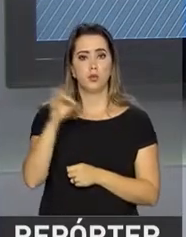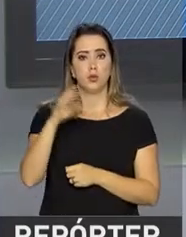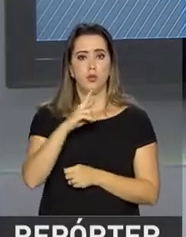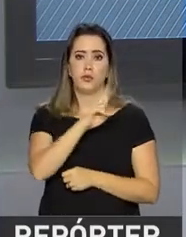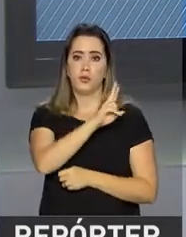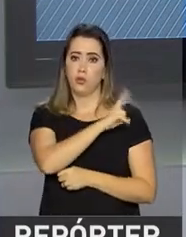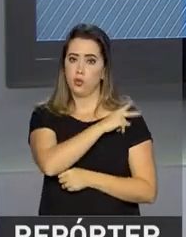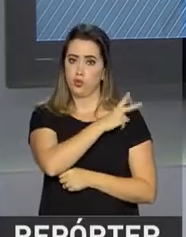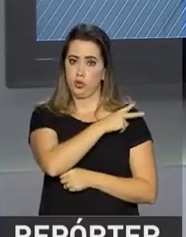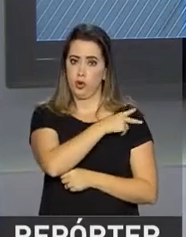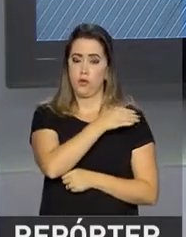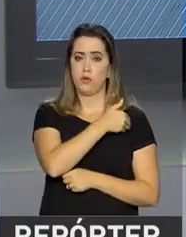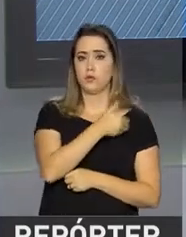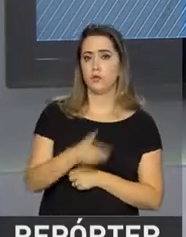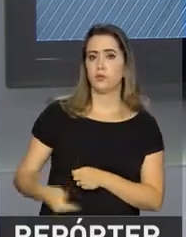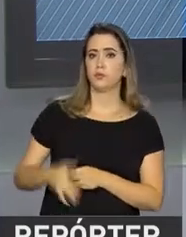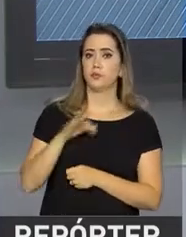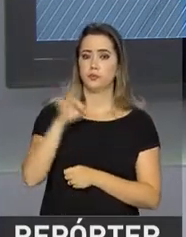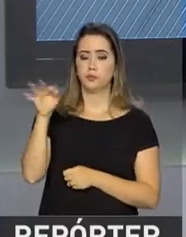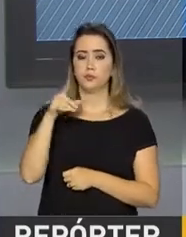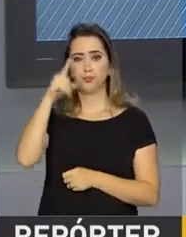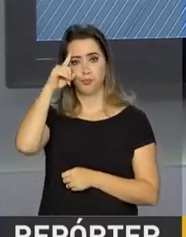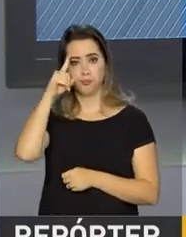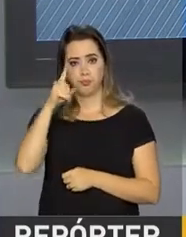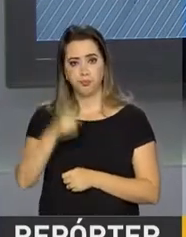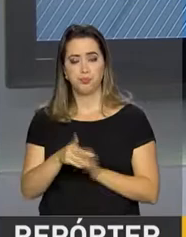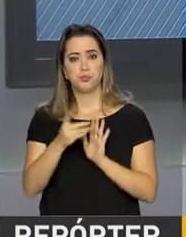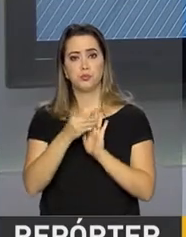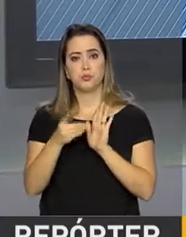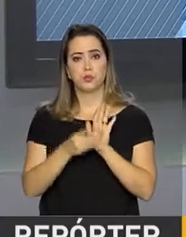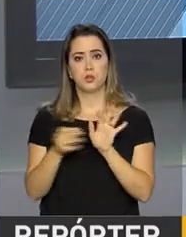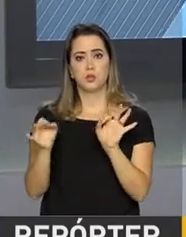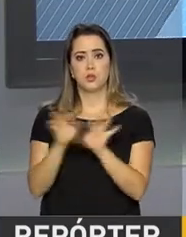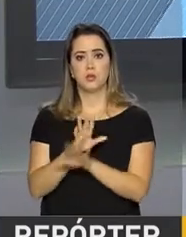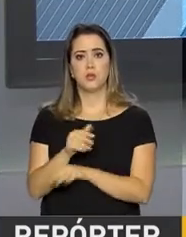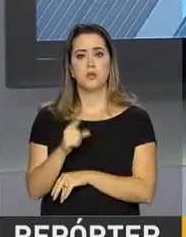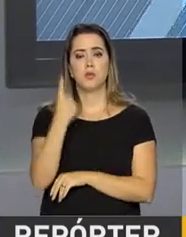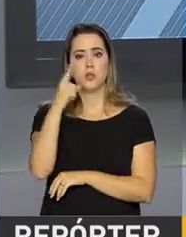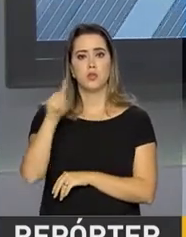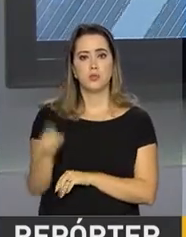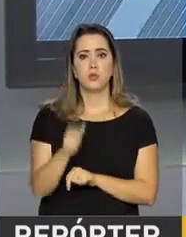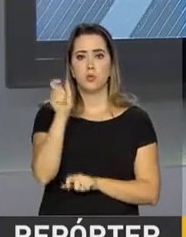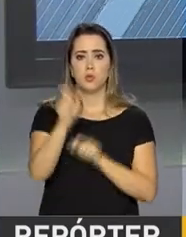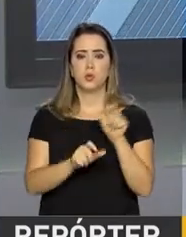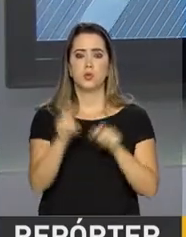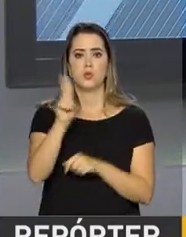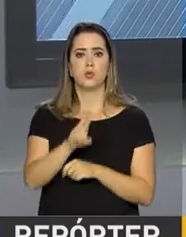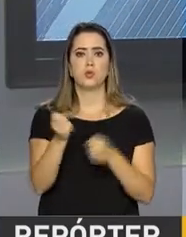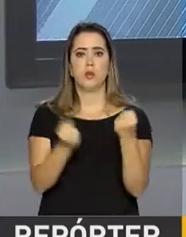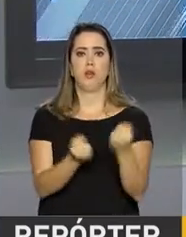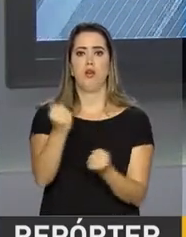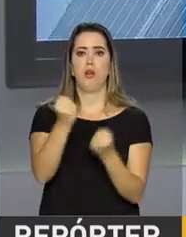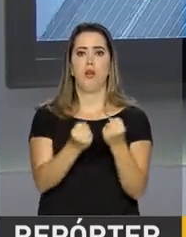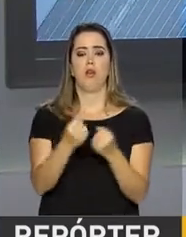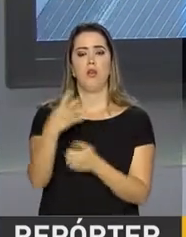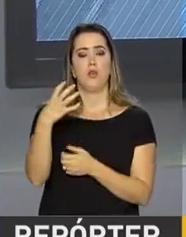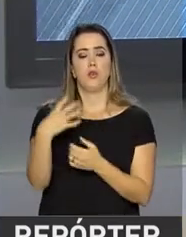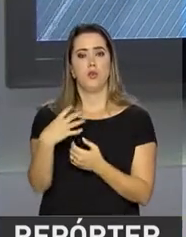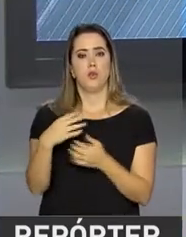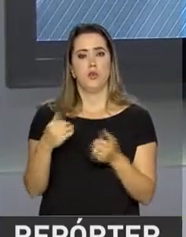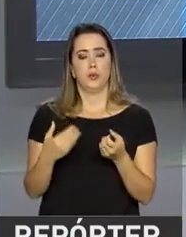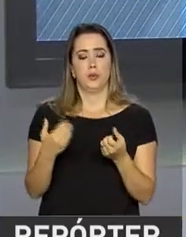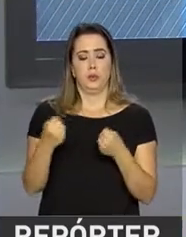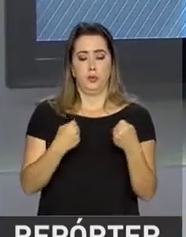autoridades do governo federal o decreto elimina a prerrogativa de mais de mil autoridades de utilizarem veículos em deslocamentos a